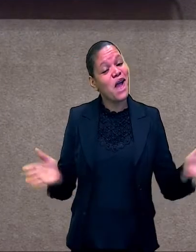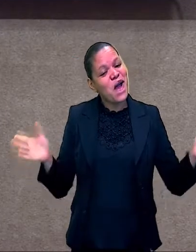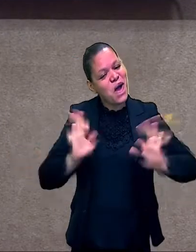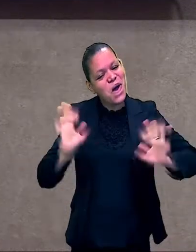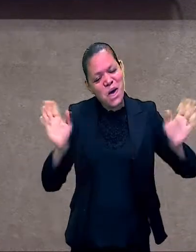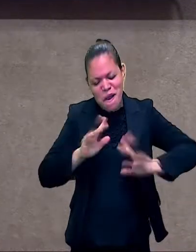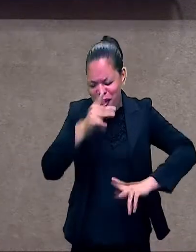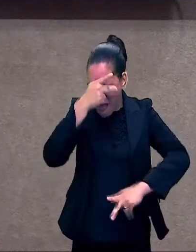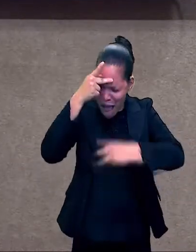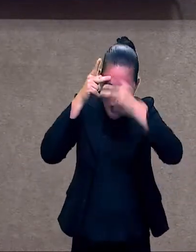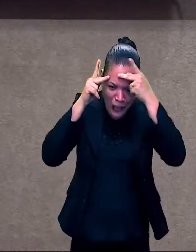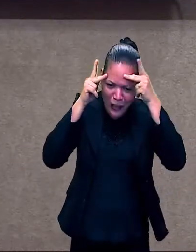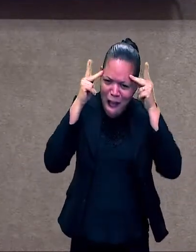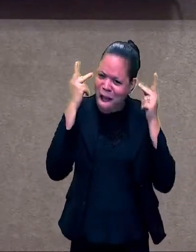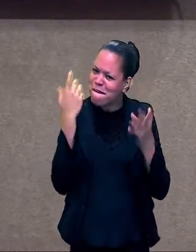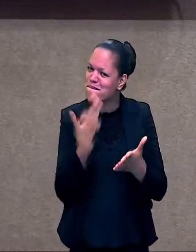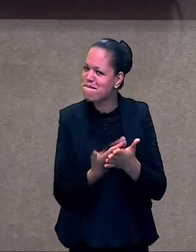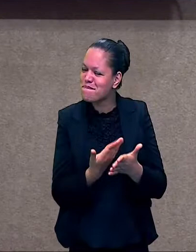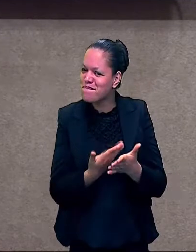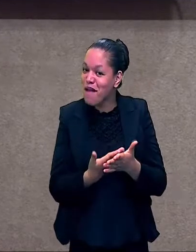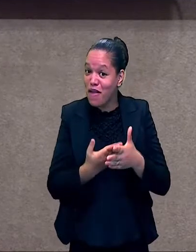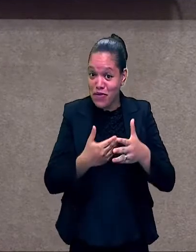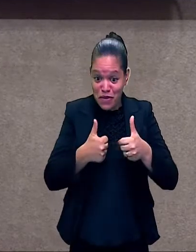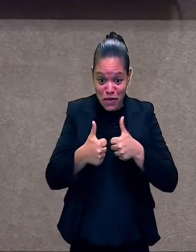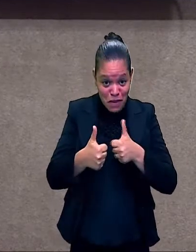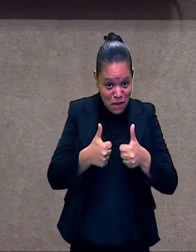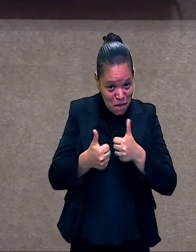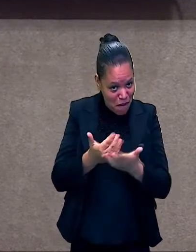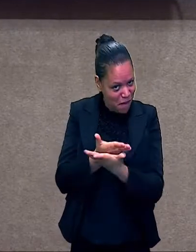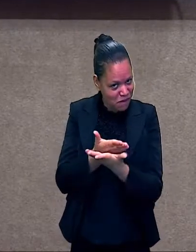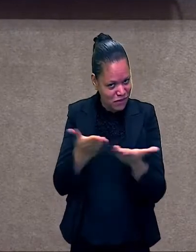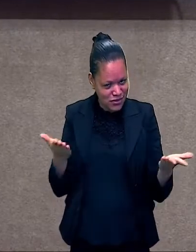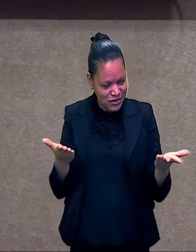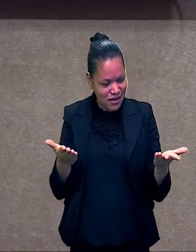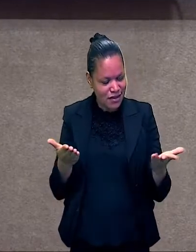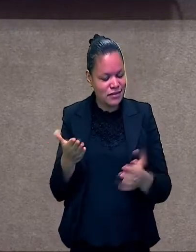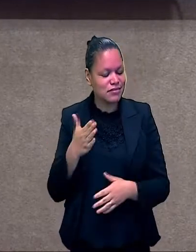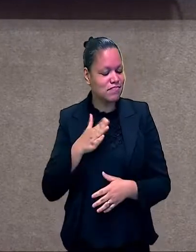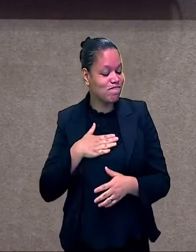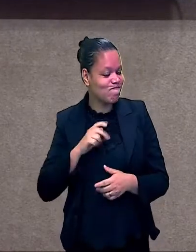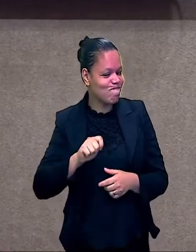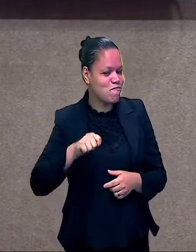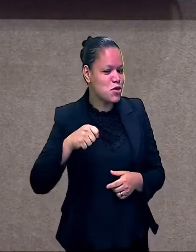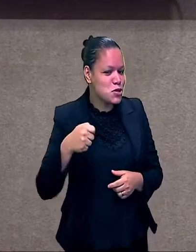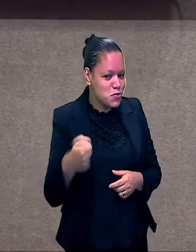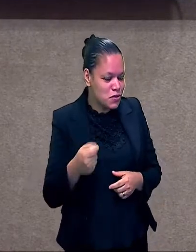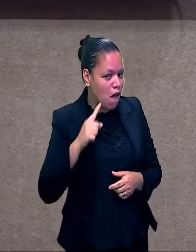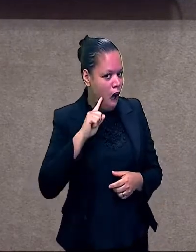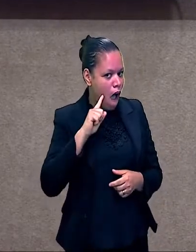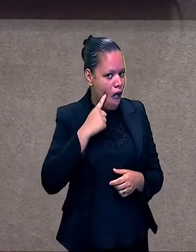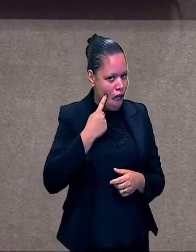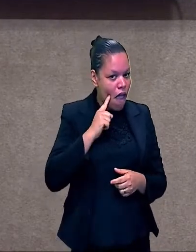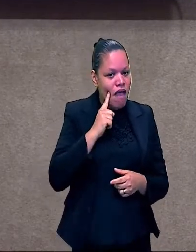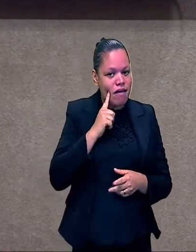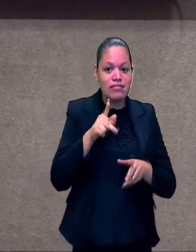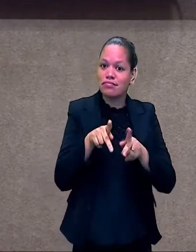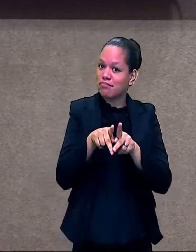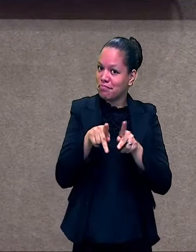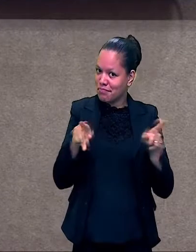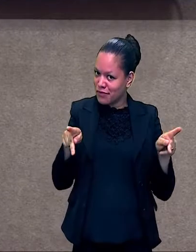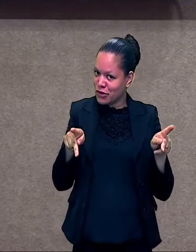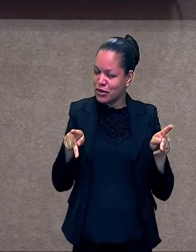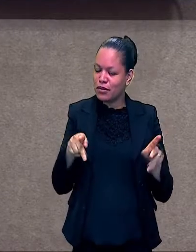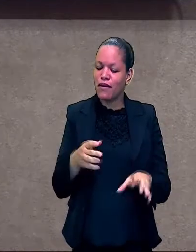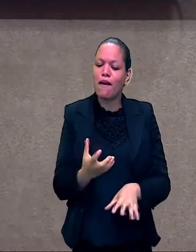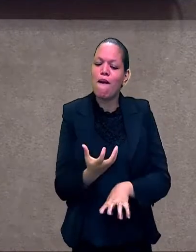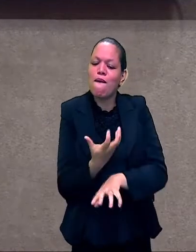Olá pessoal, tudo bem com vocês? Eu sou a professora Daniele Cristine e hoje nós vamos juntos estudar o componente